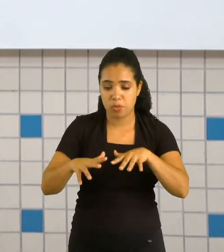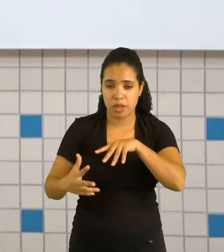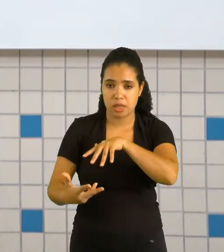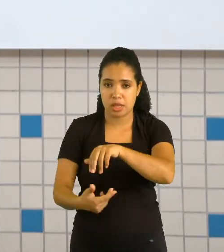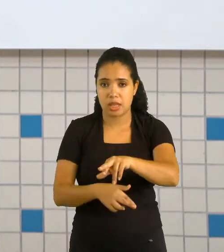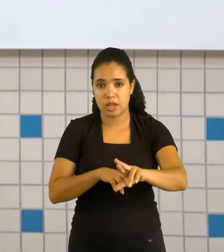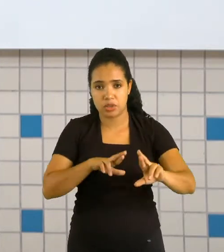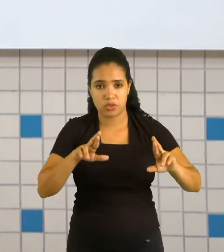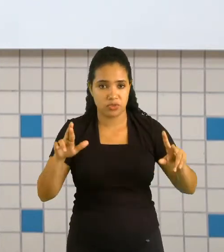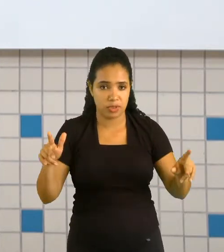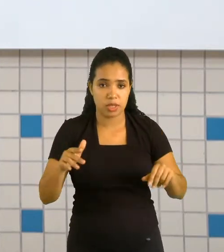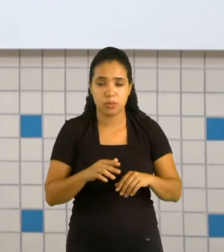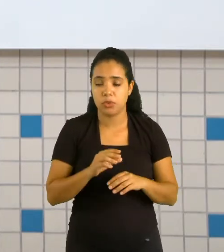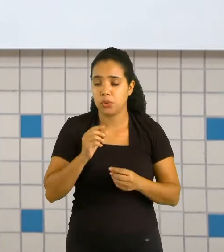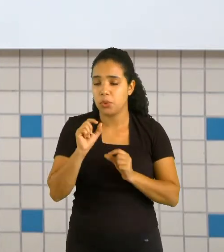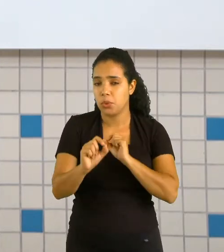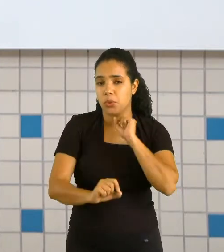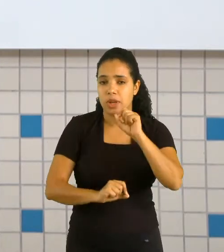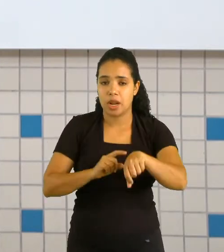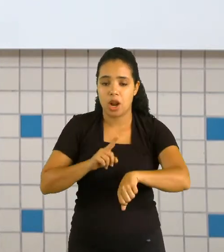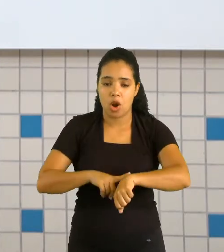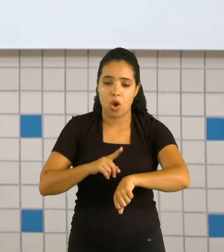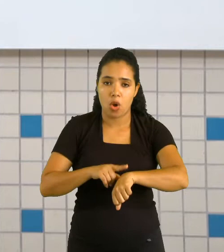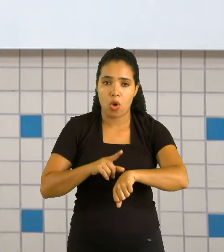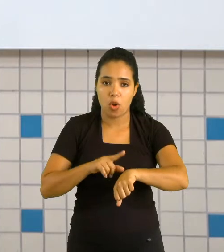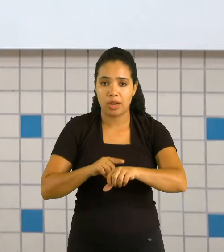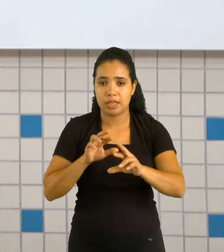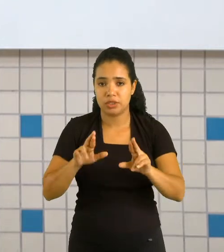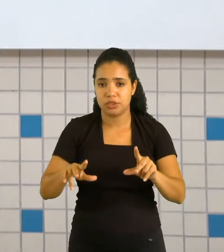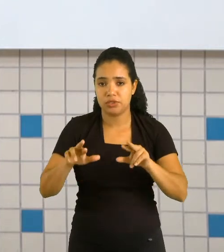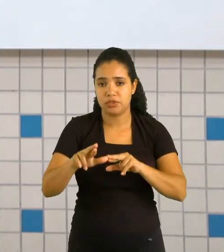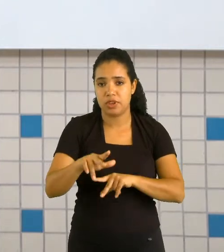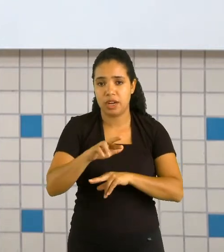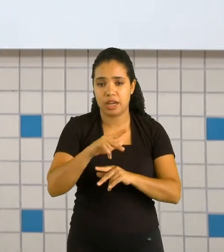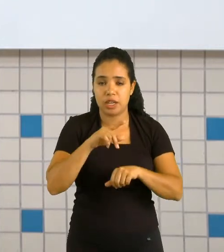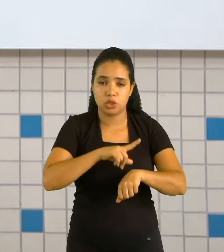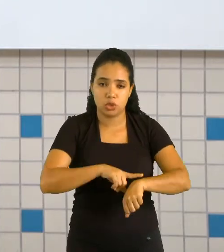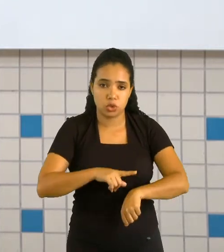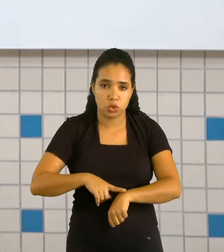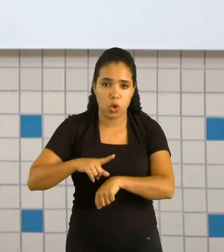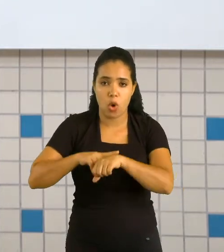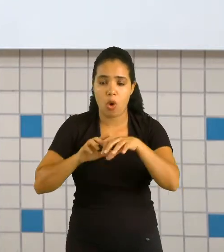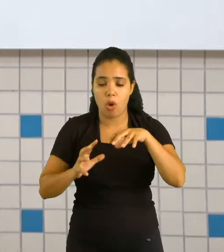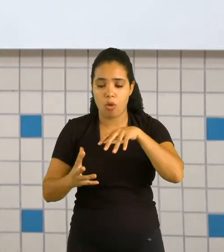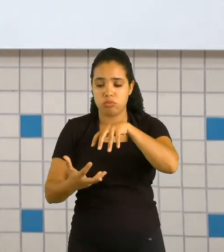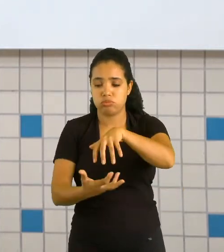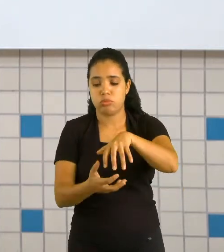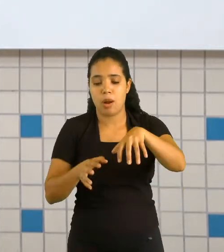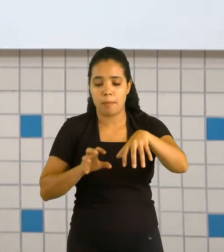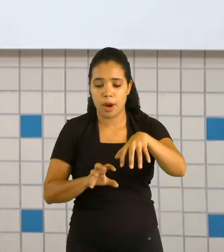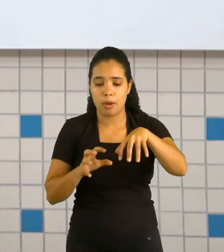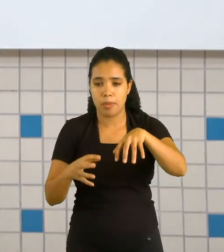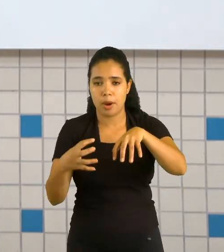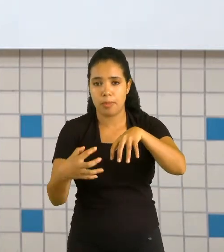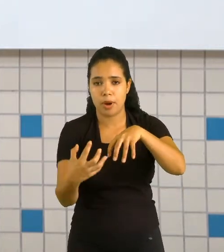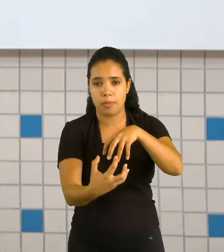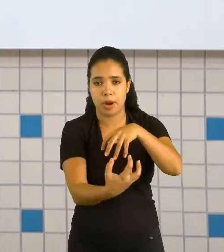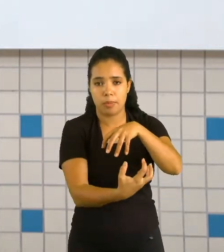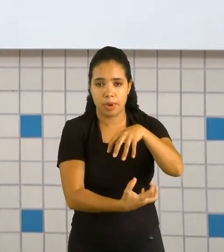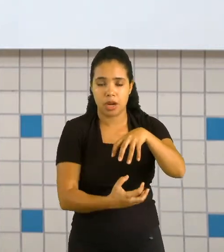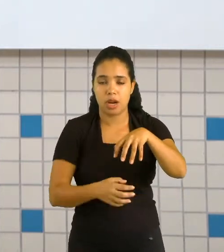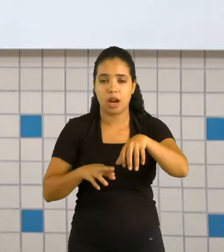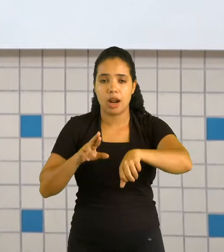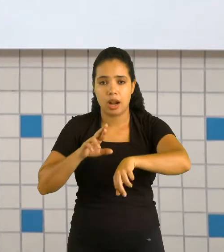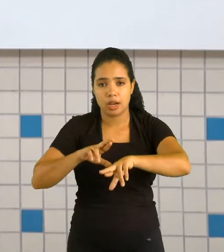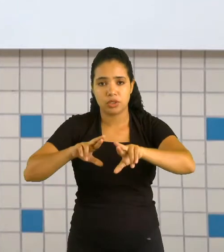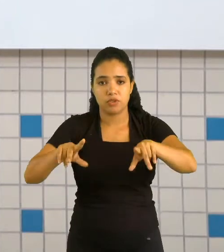horários. O que são os fusos horários? É a diferença de horário que existe de um lugar da Terra para o outro. Por exemplo,